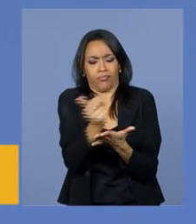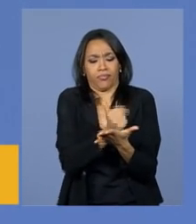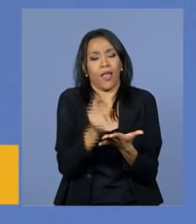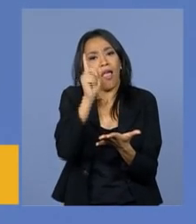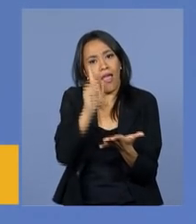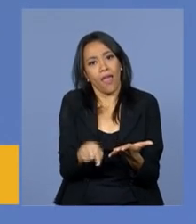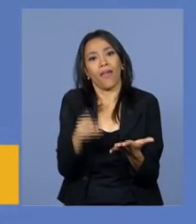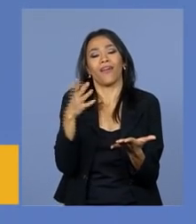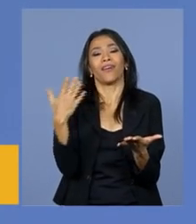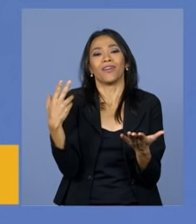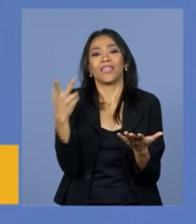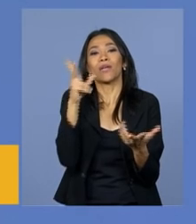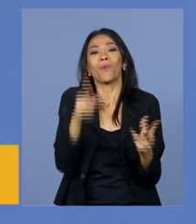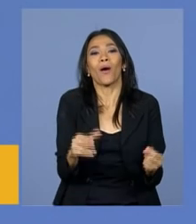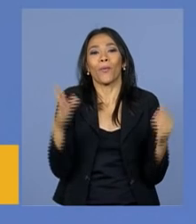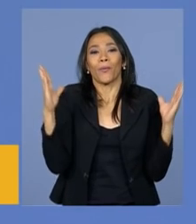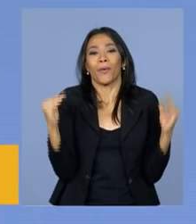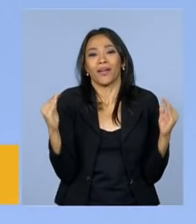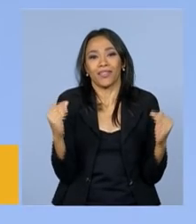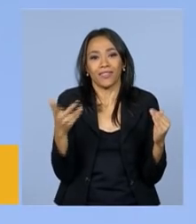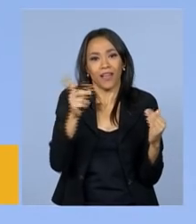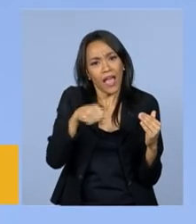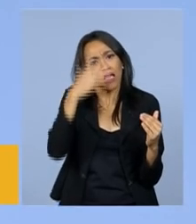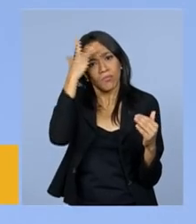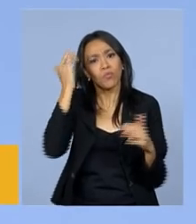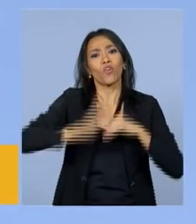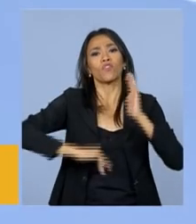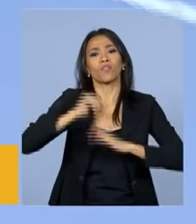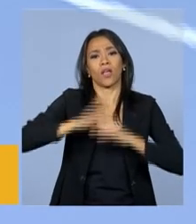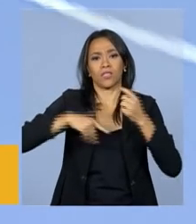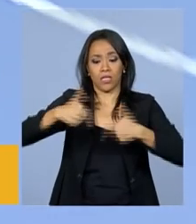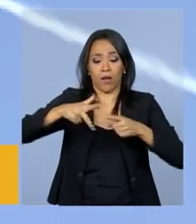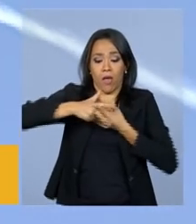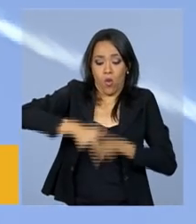mecânicos, são os especialistas que trabalham na esquadrilha da fumaça.